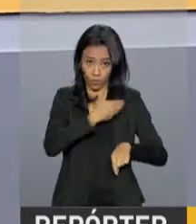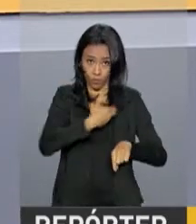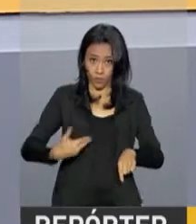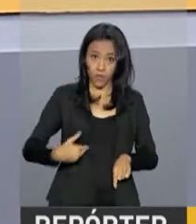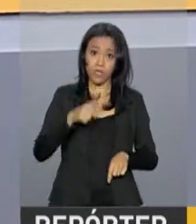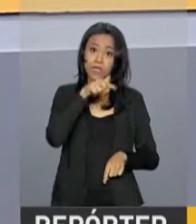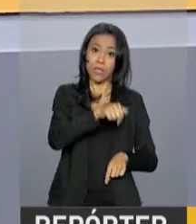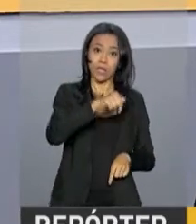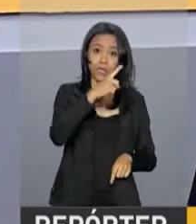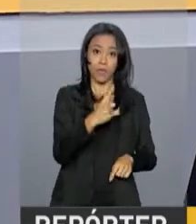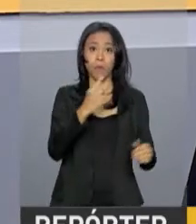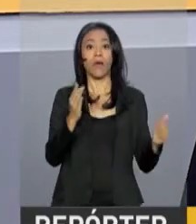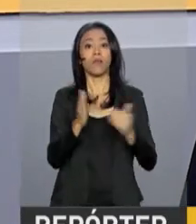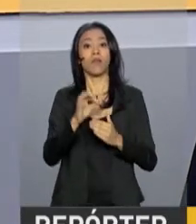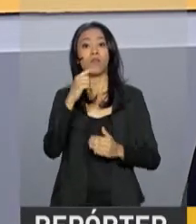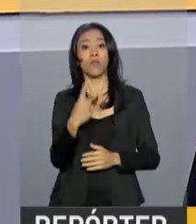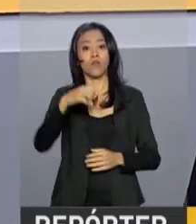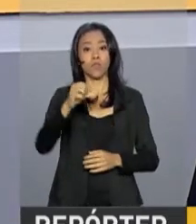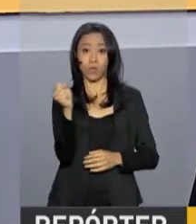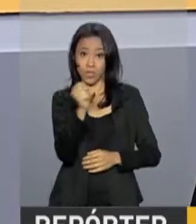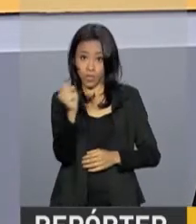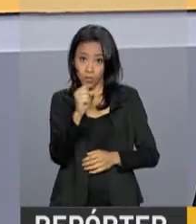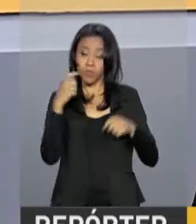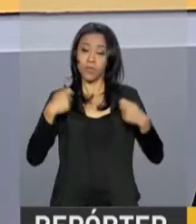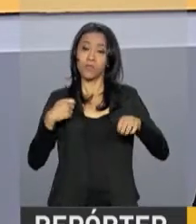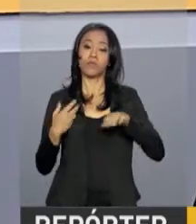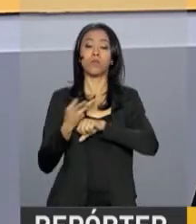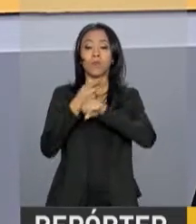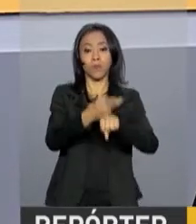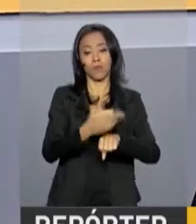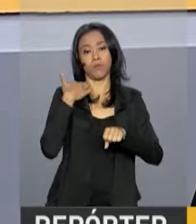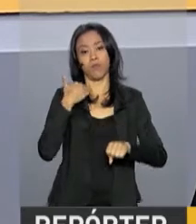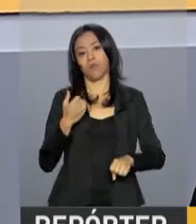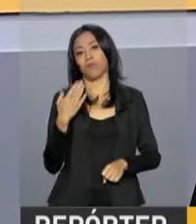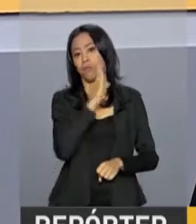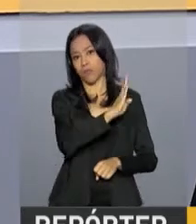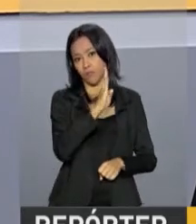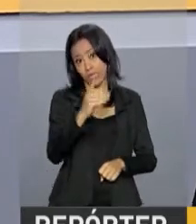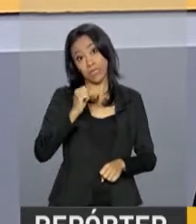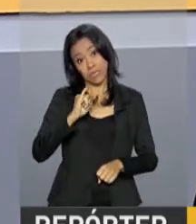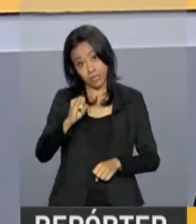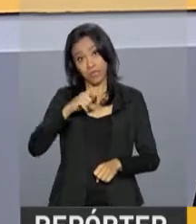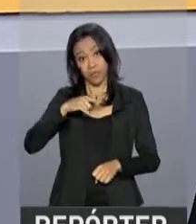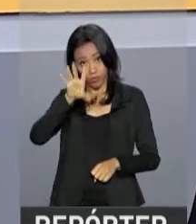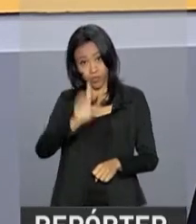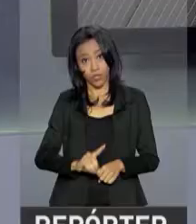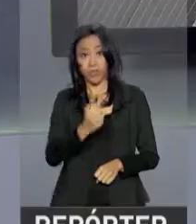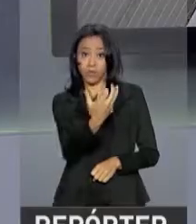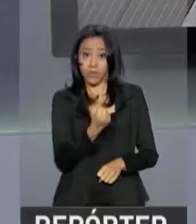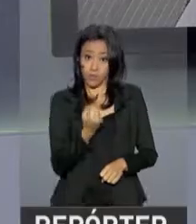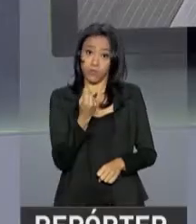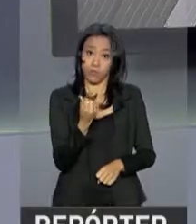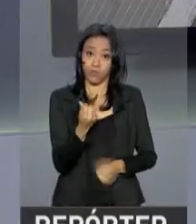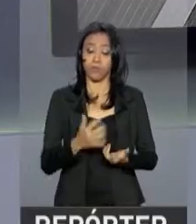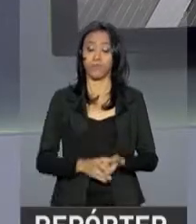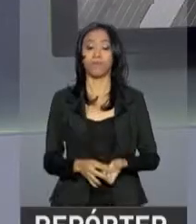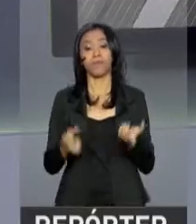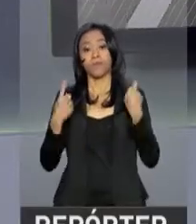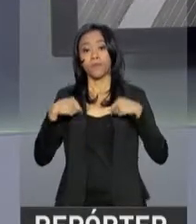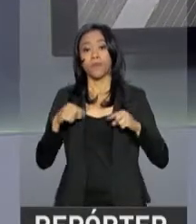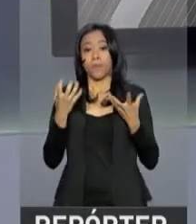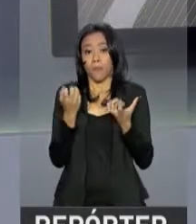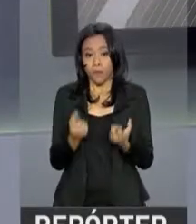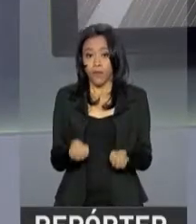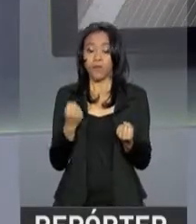1988 deve consultar o site do banco do brasil para saber se tem direito aos recursos vamos agora